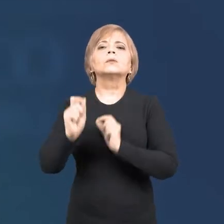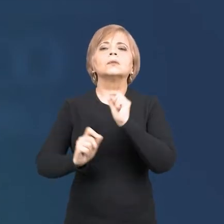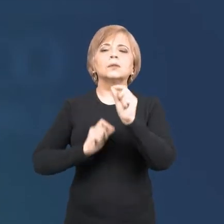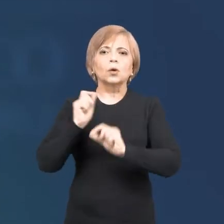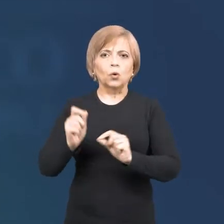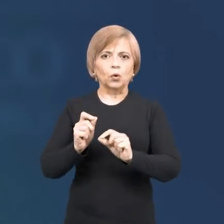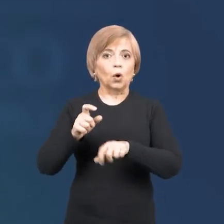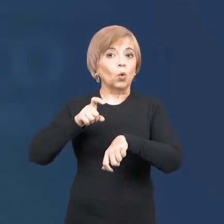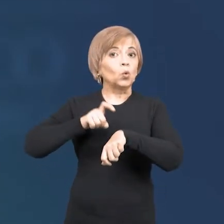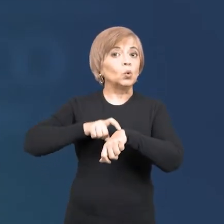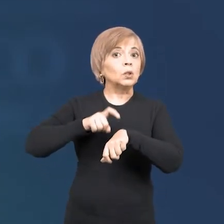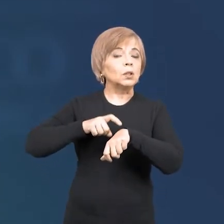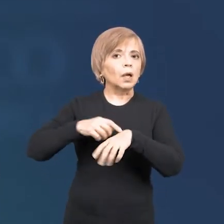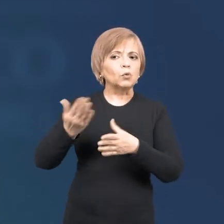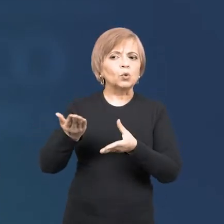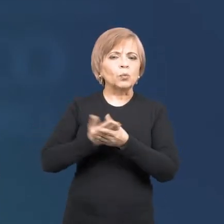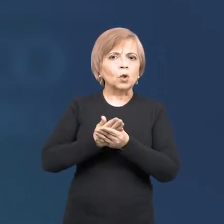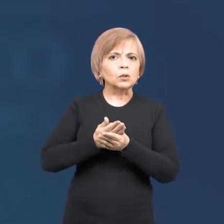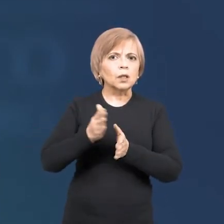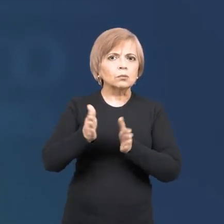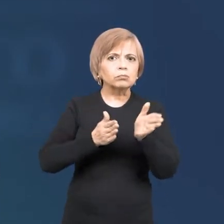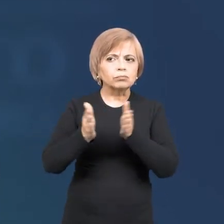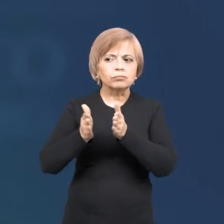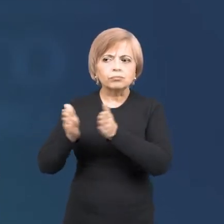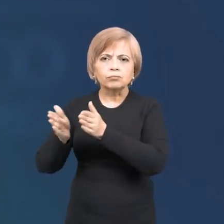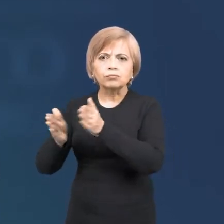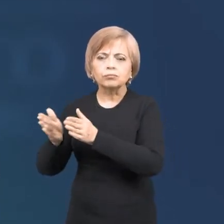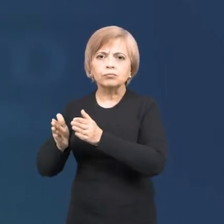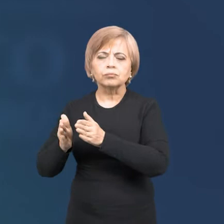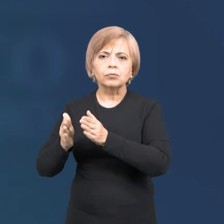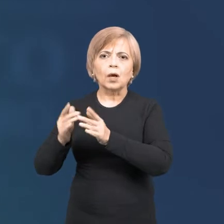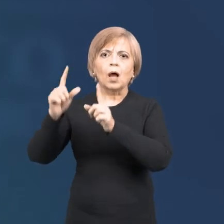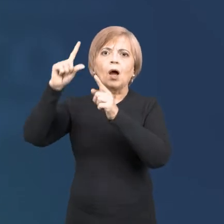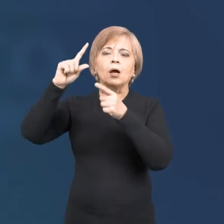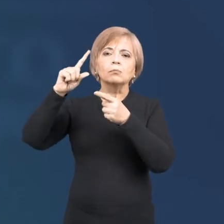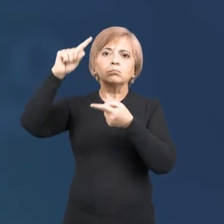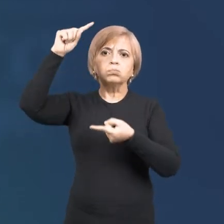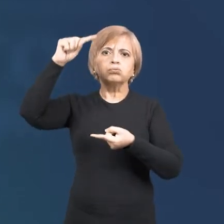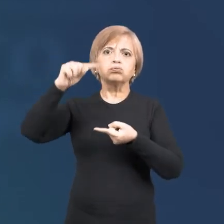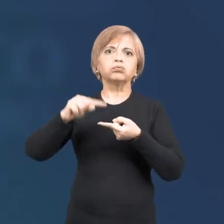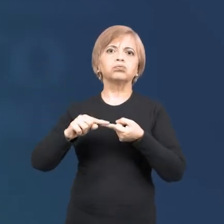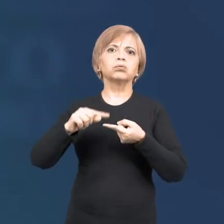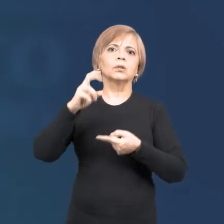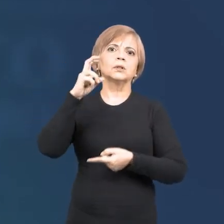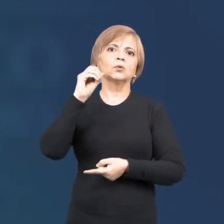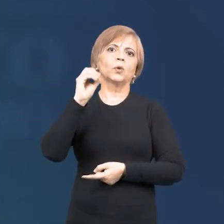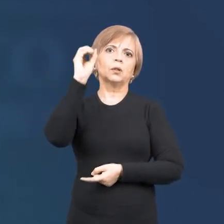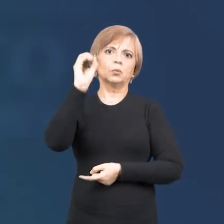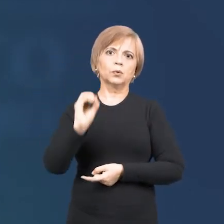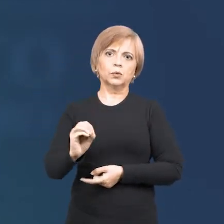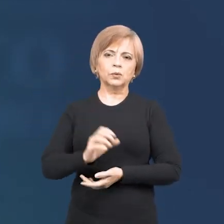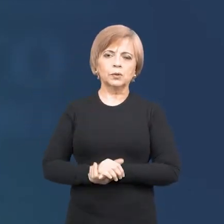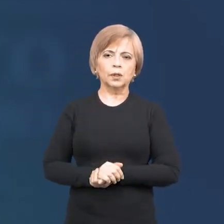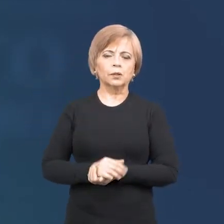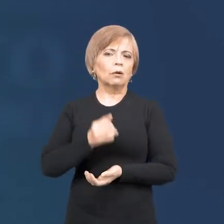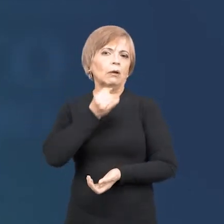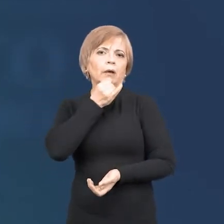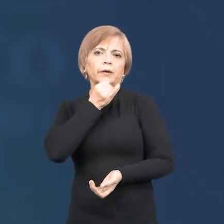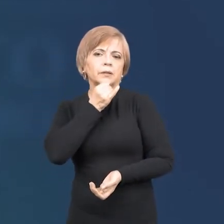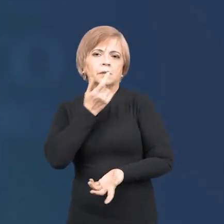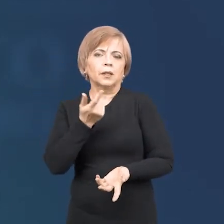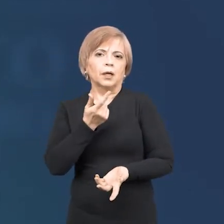o tempo de tramitação desse processo ele reduziu em cerca de 50%. Né? Então, aquilo que